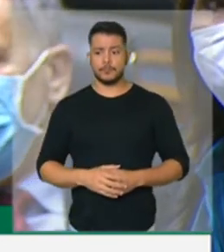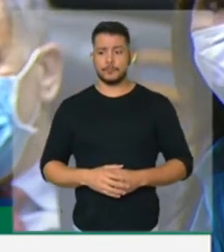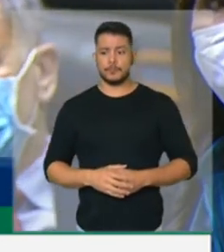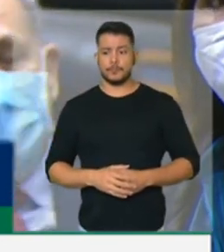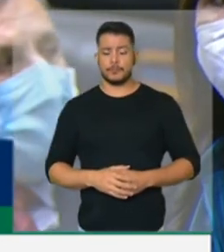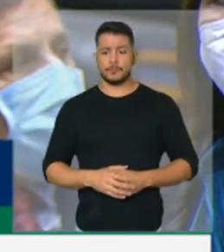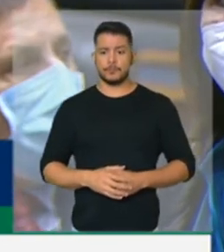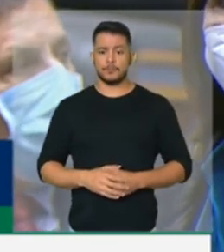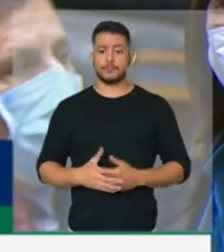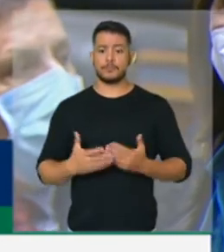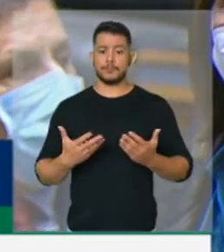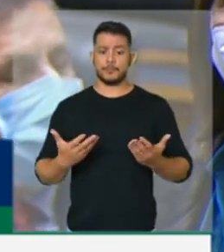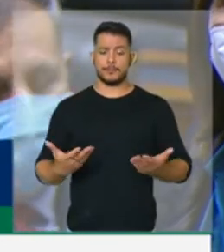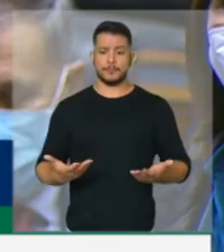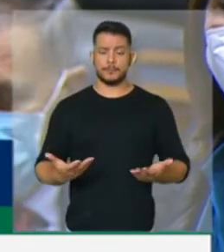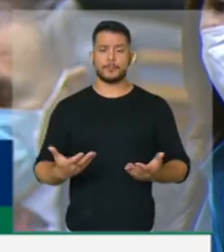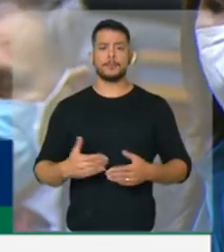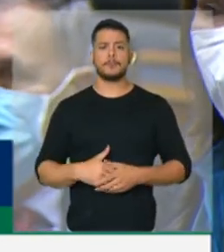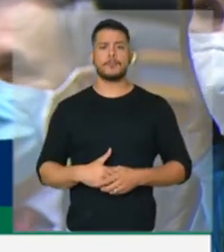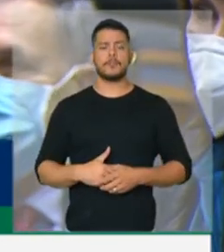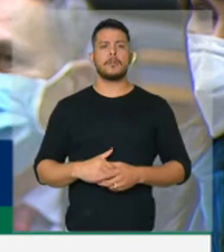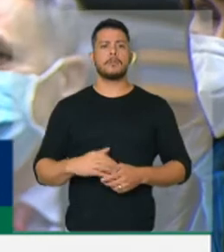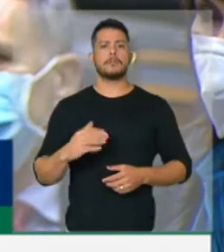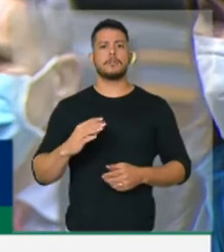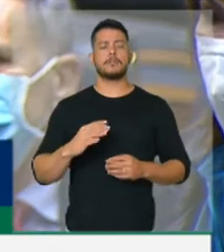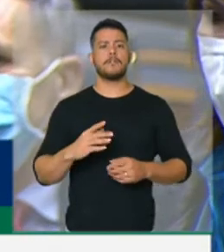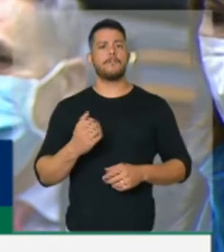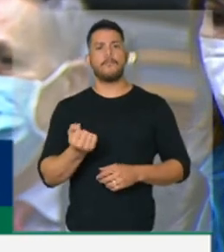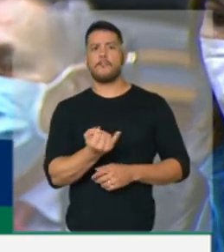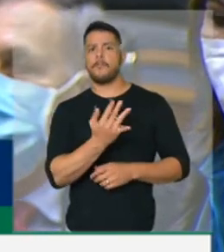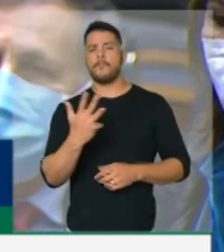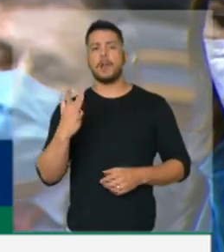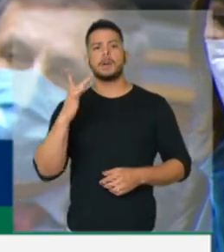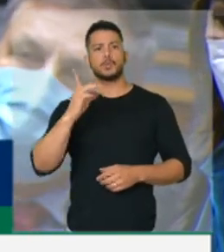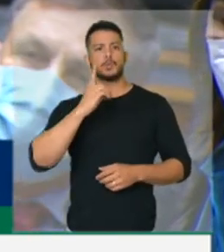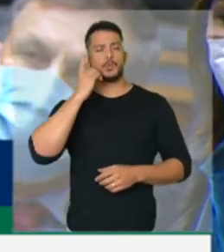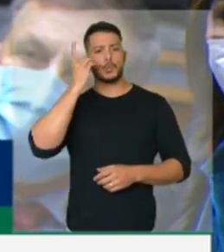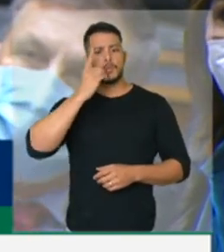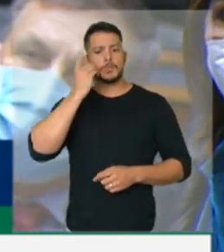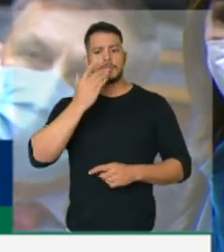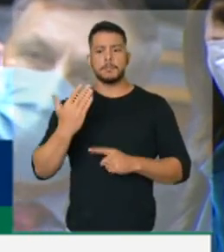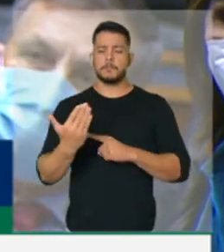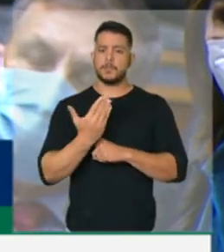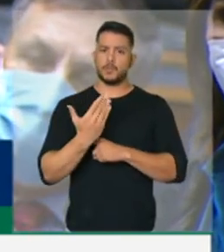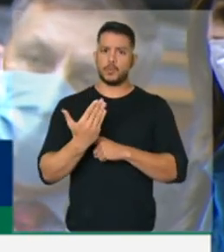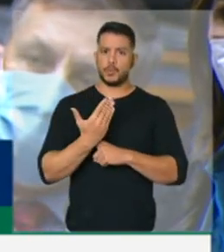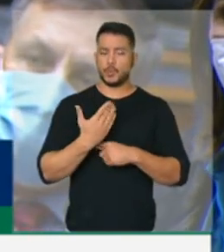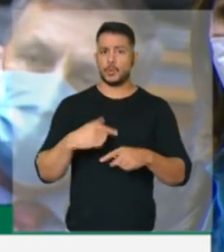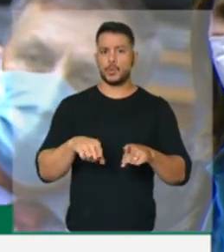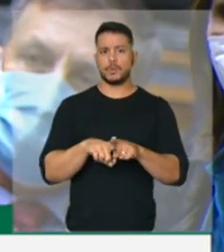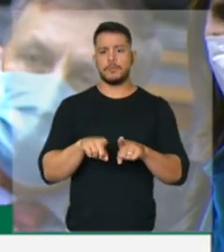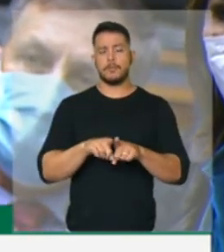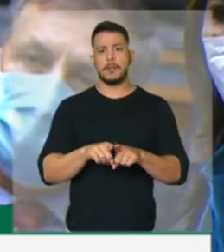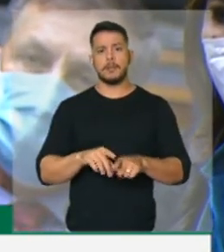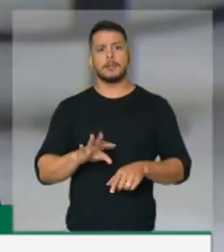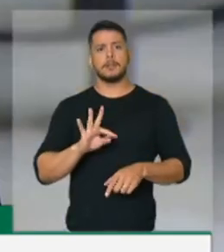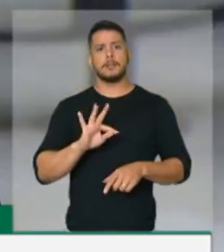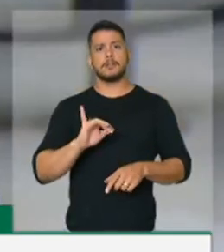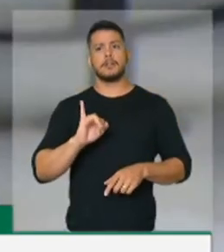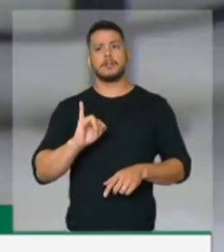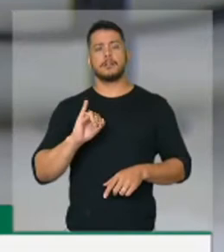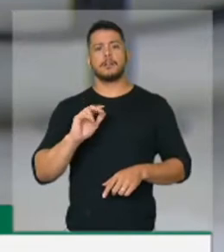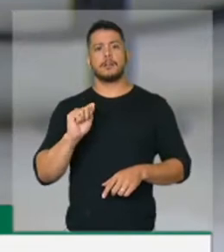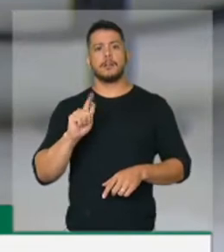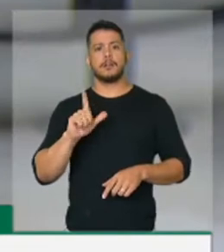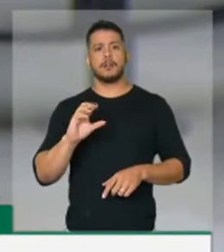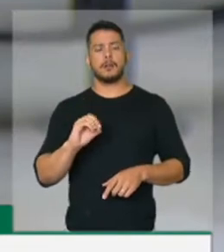automotivo, mas que votou, ajudou a convencer a bancada do PT. Ao deputado federal Tiago Dimas, ao deputado federal